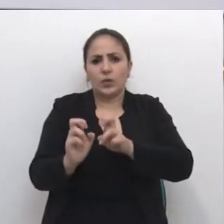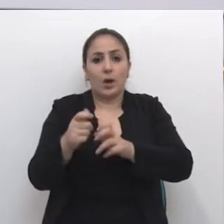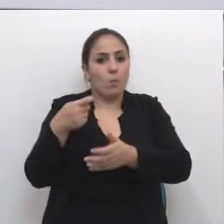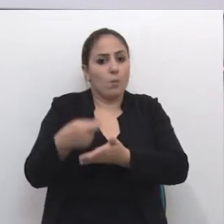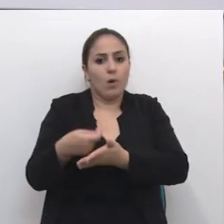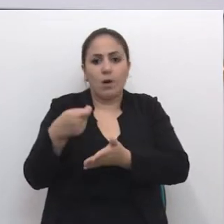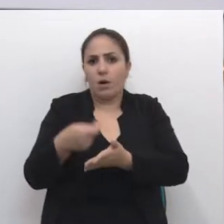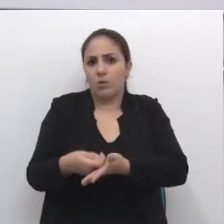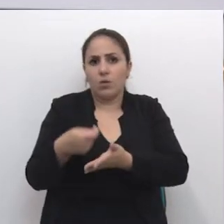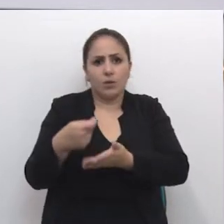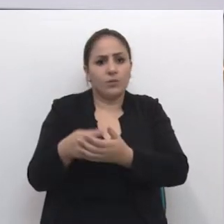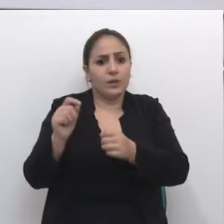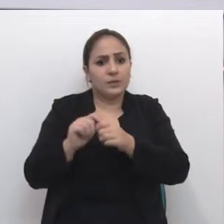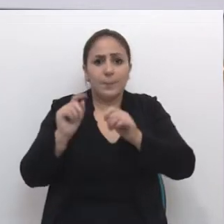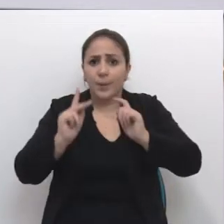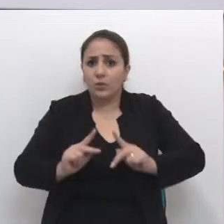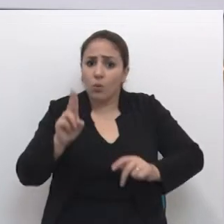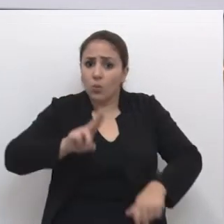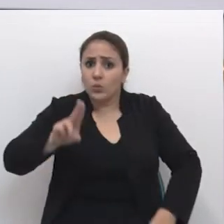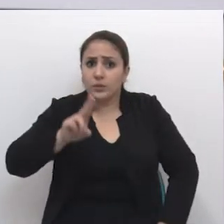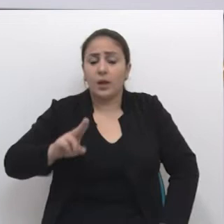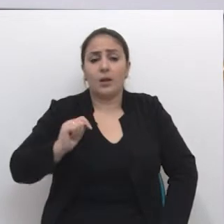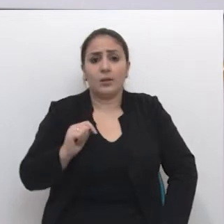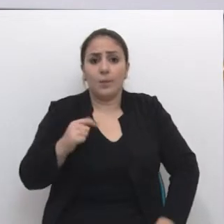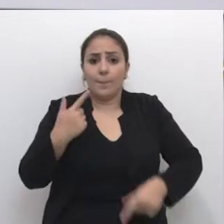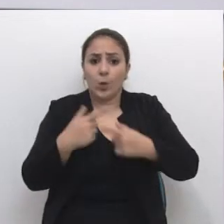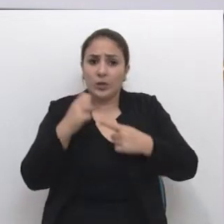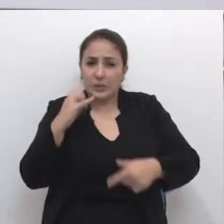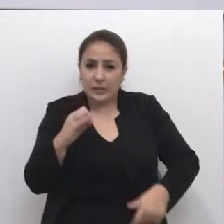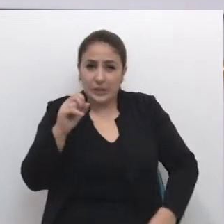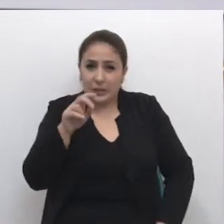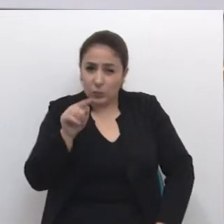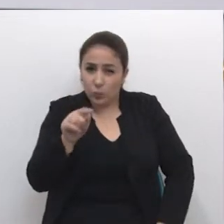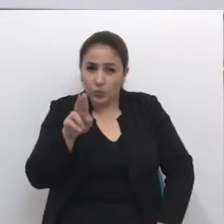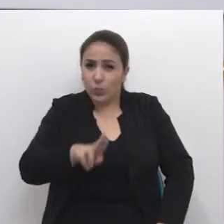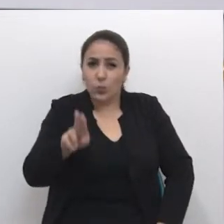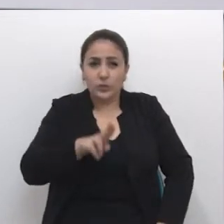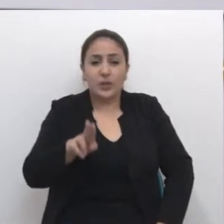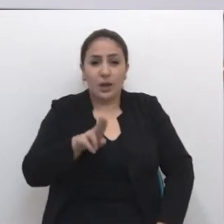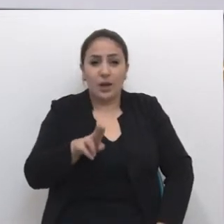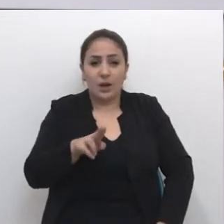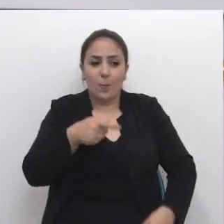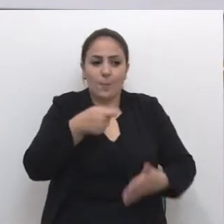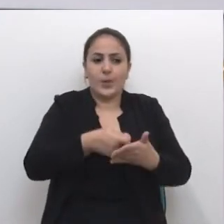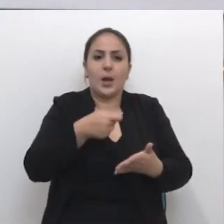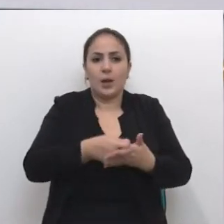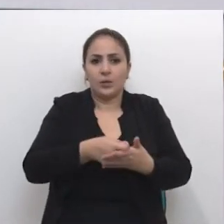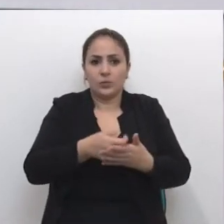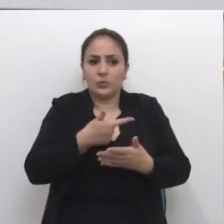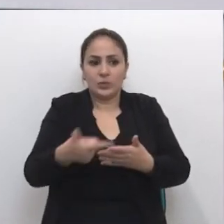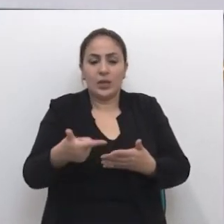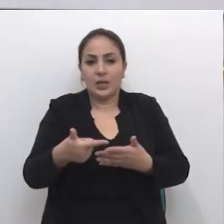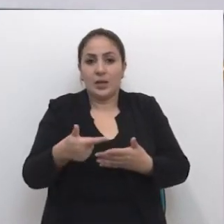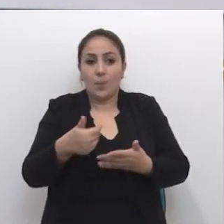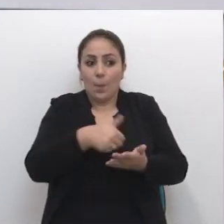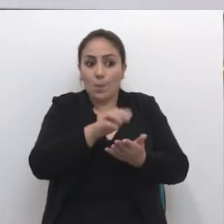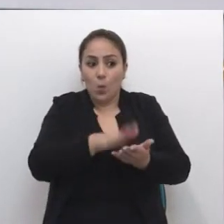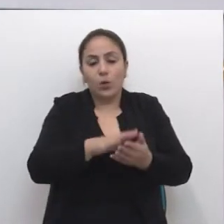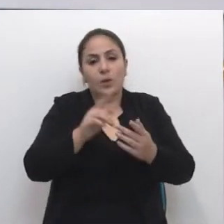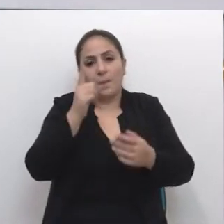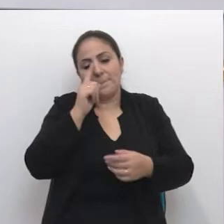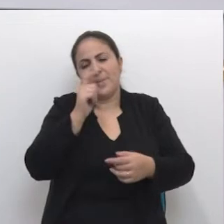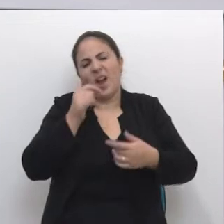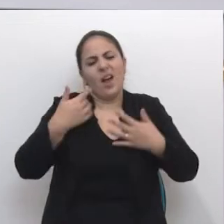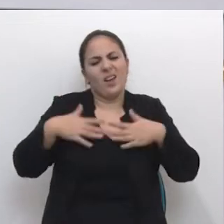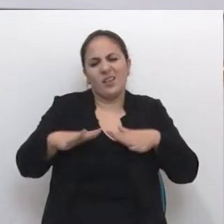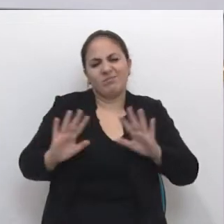que a obrigatoriedade faz as pessoas usarem. Porque se você não é obrigado a usar e não tem uma penalidade, muitos pais vão